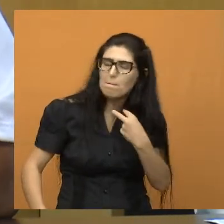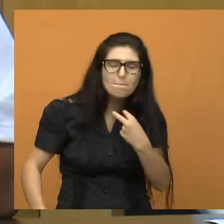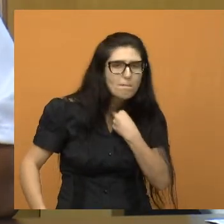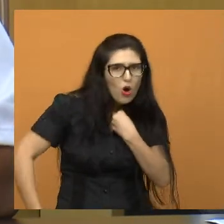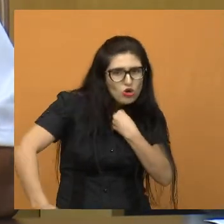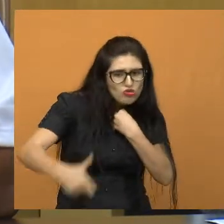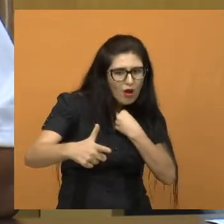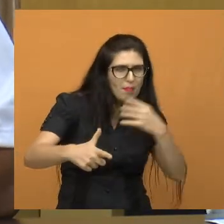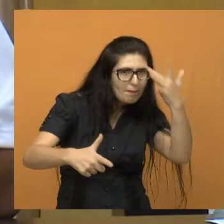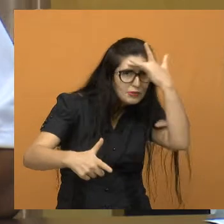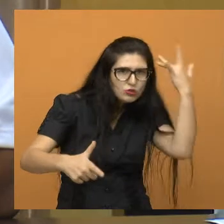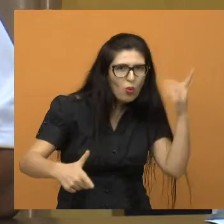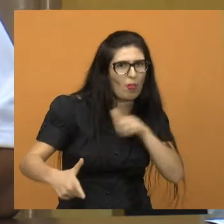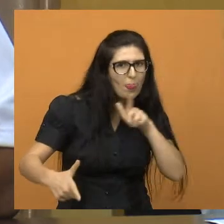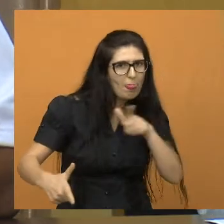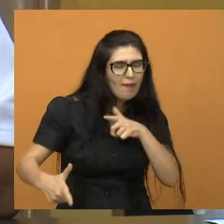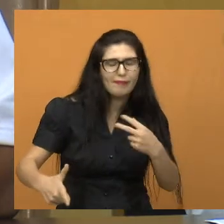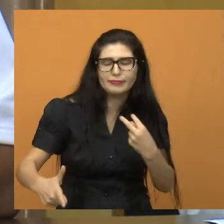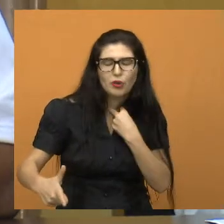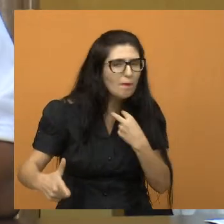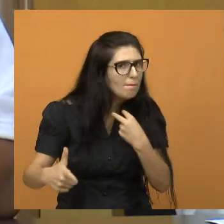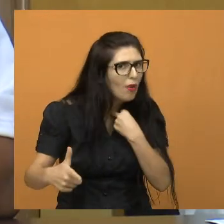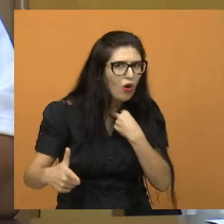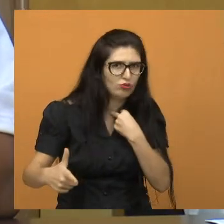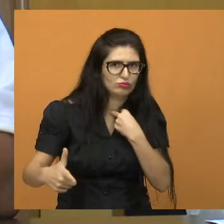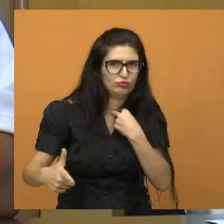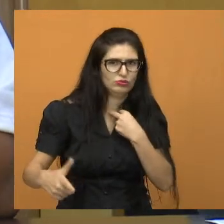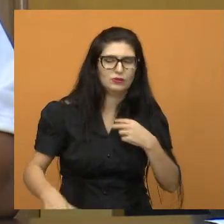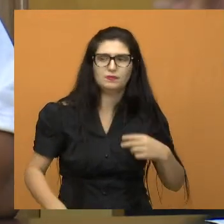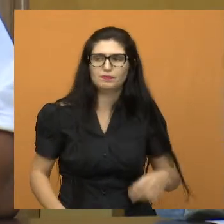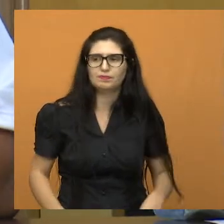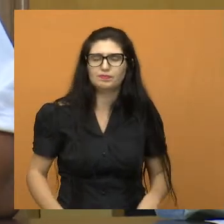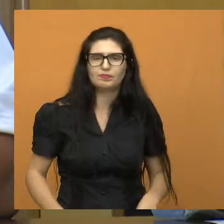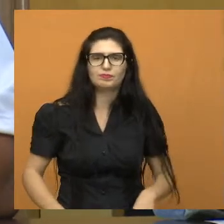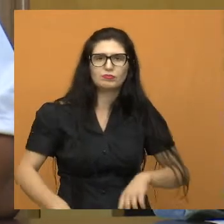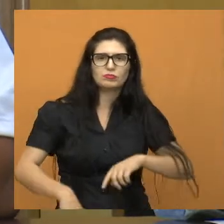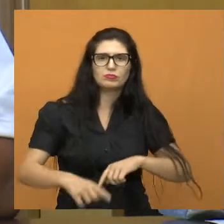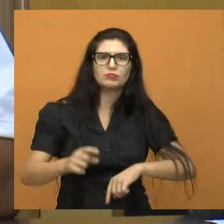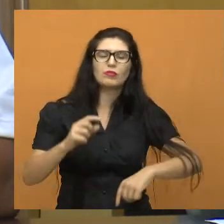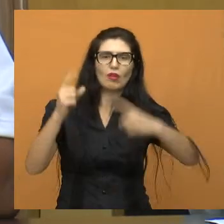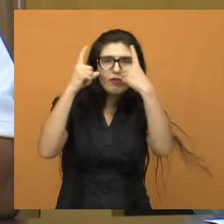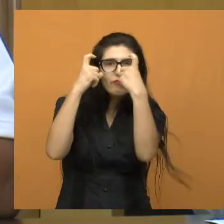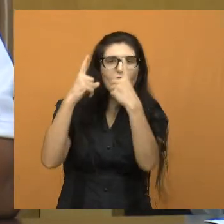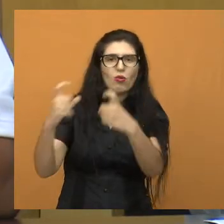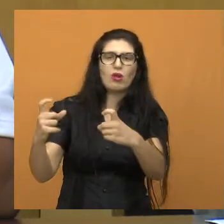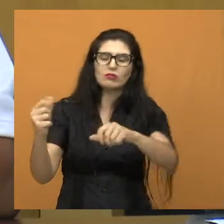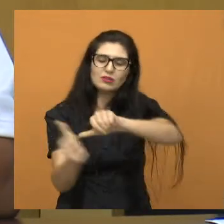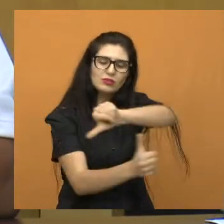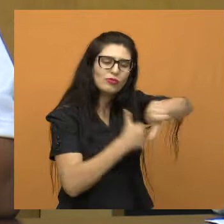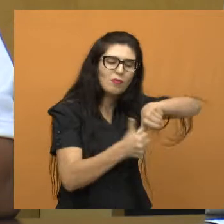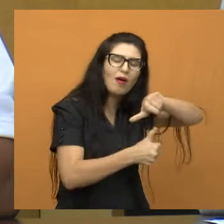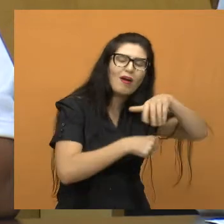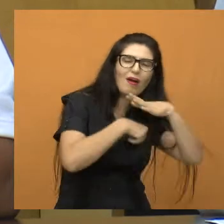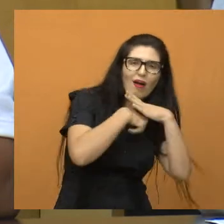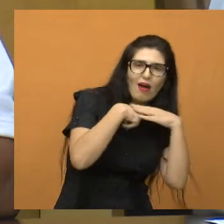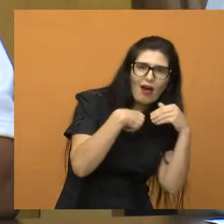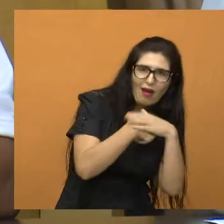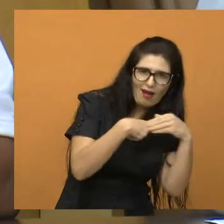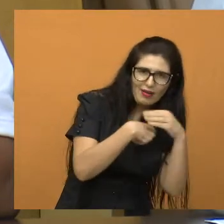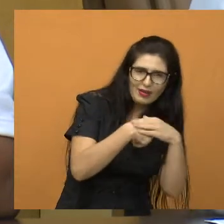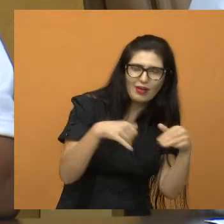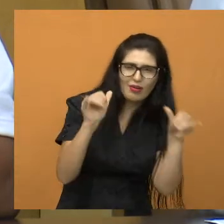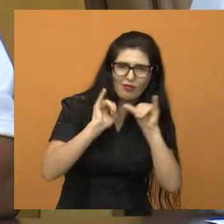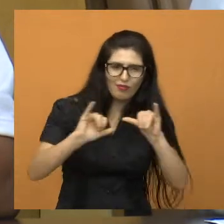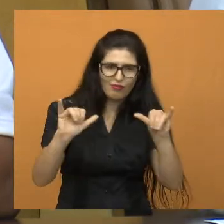texto, é típico disso, né? Então, superar a violência, e aqui eu quero falar um pouco da